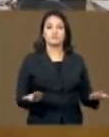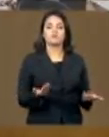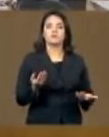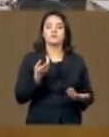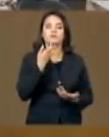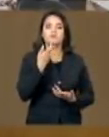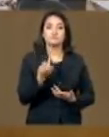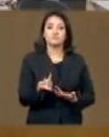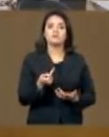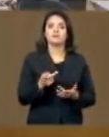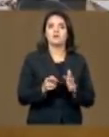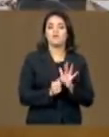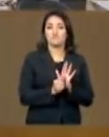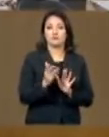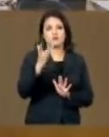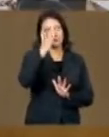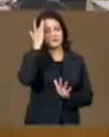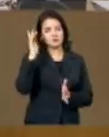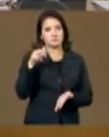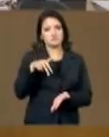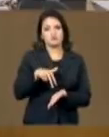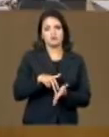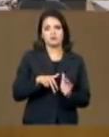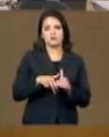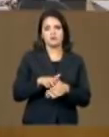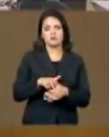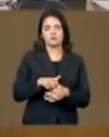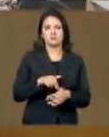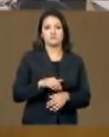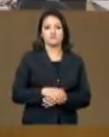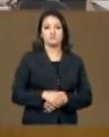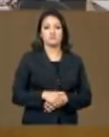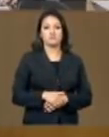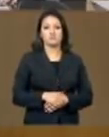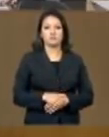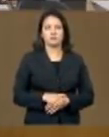cury doutor cláudio santos